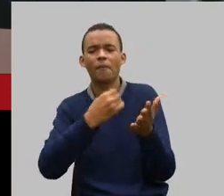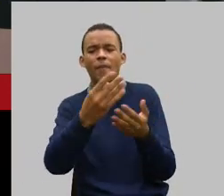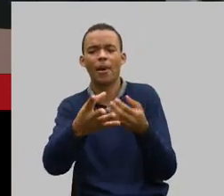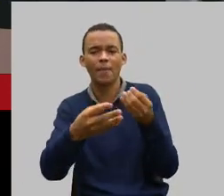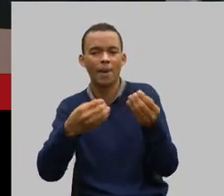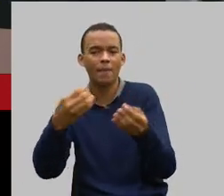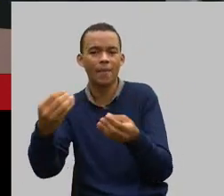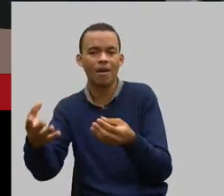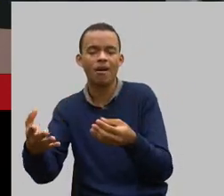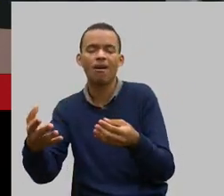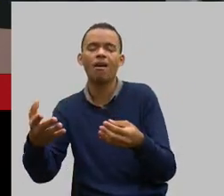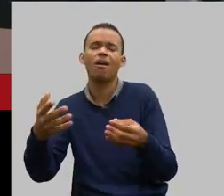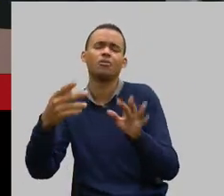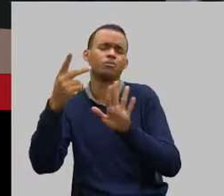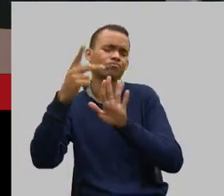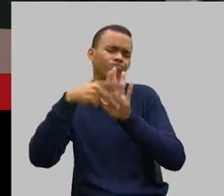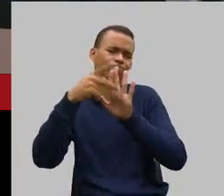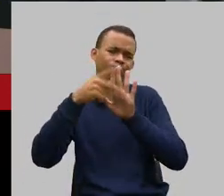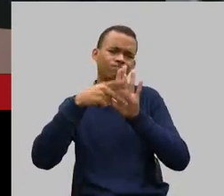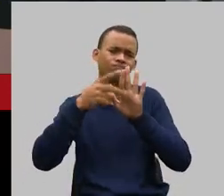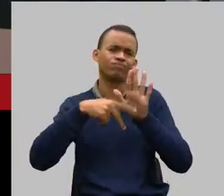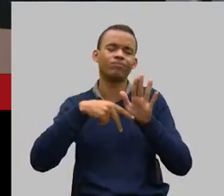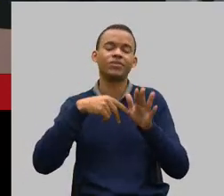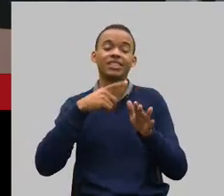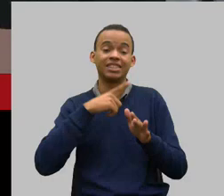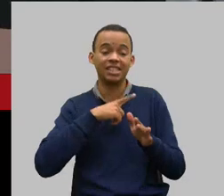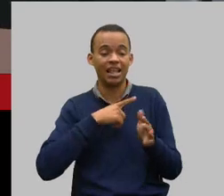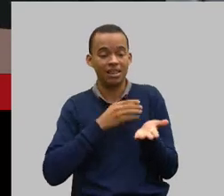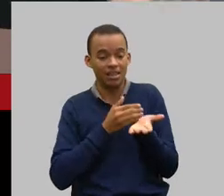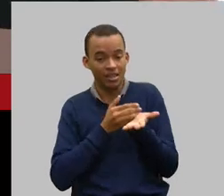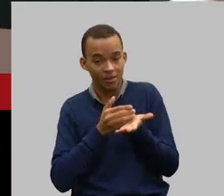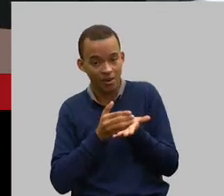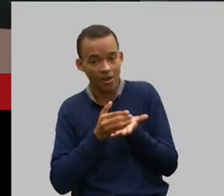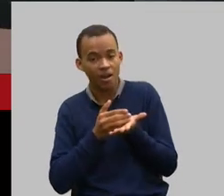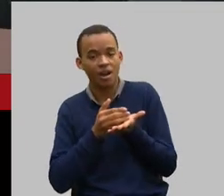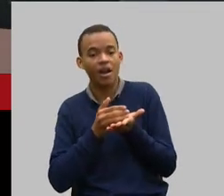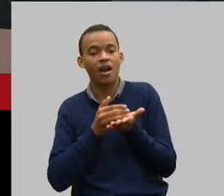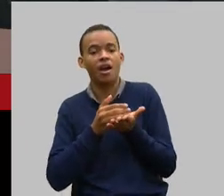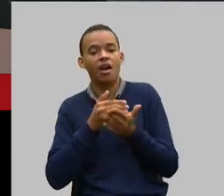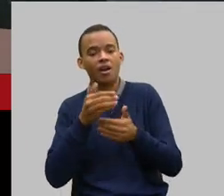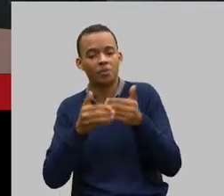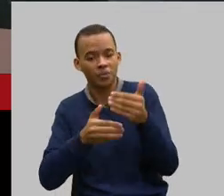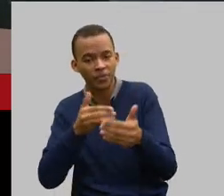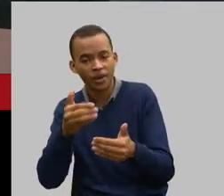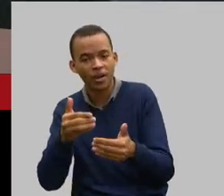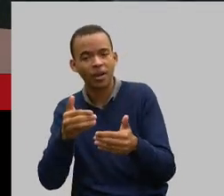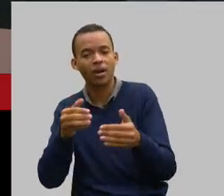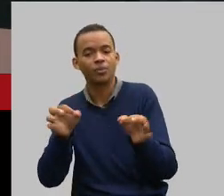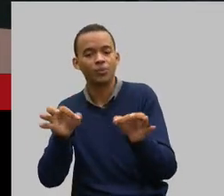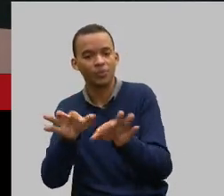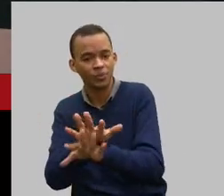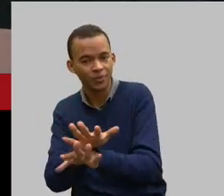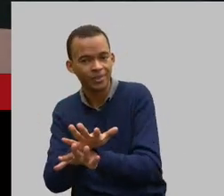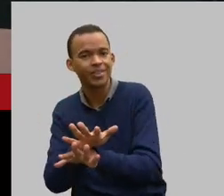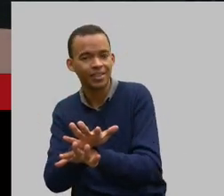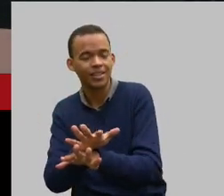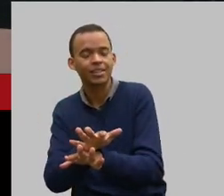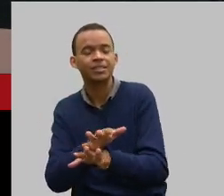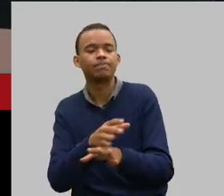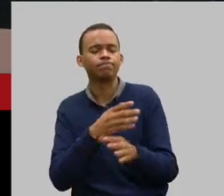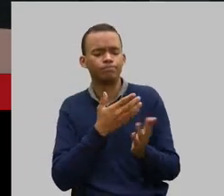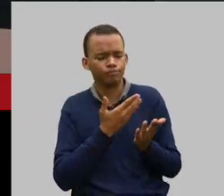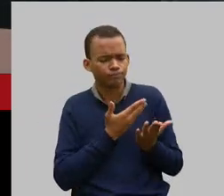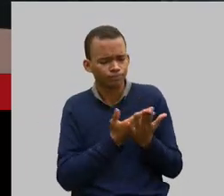entrega que tem início meio e fim né Você começa a fazer o estudo começa fazer os levantamentos de